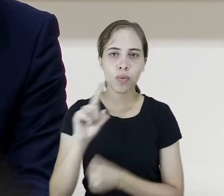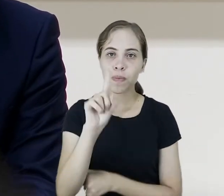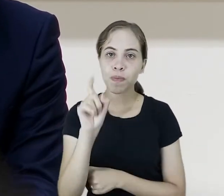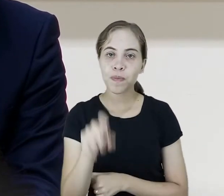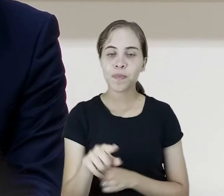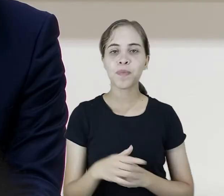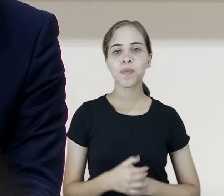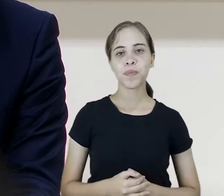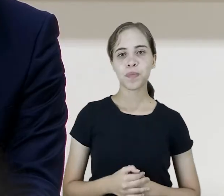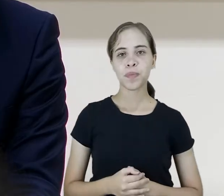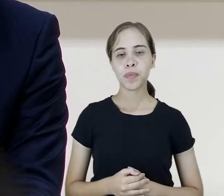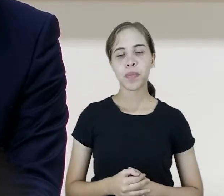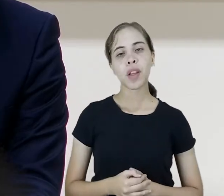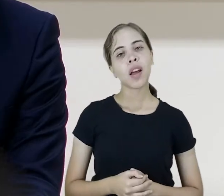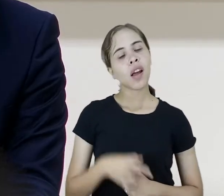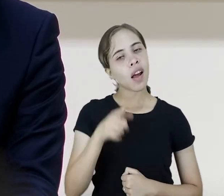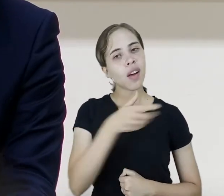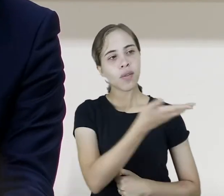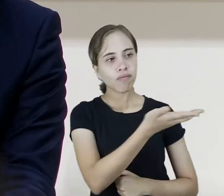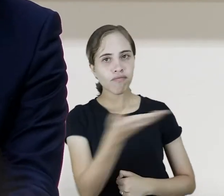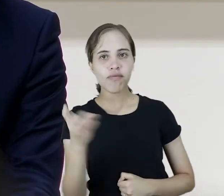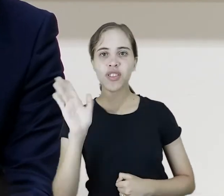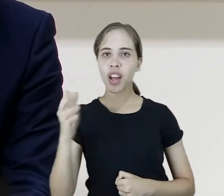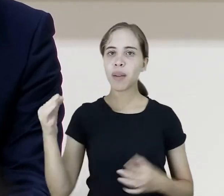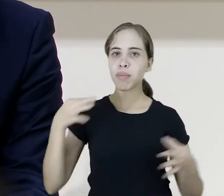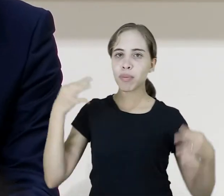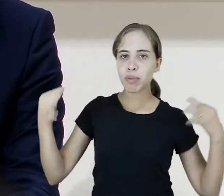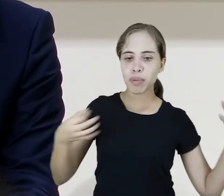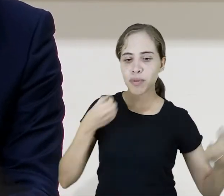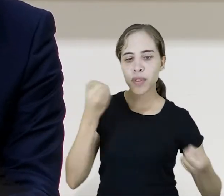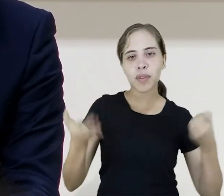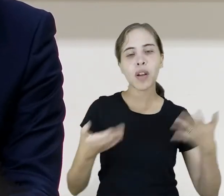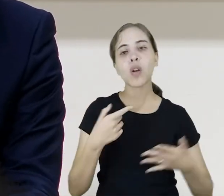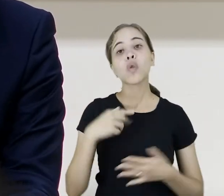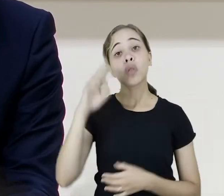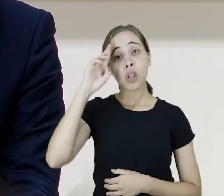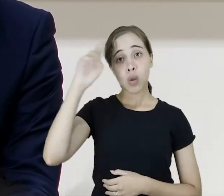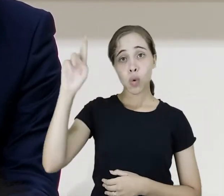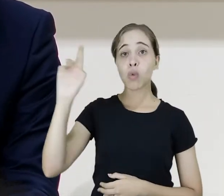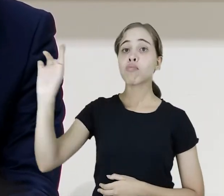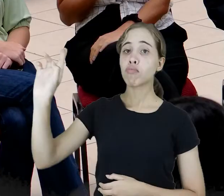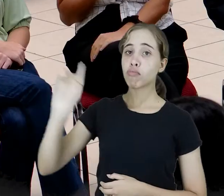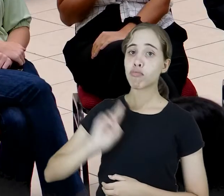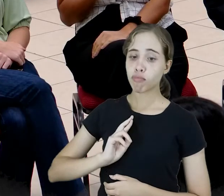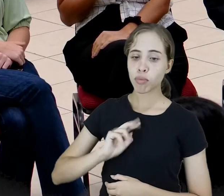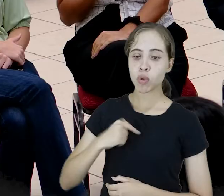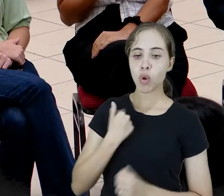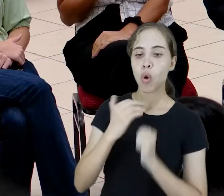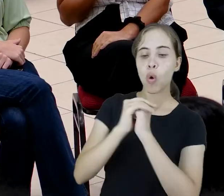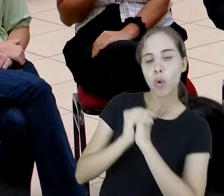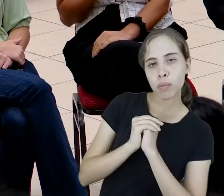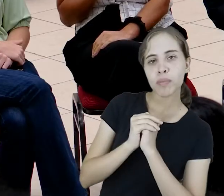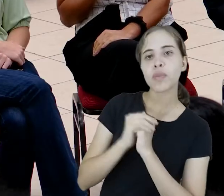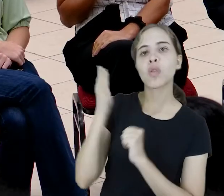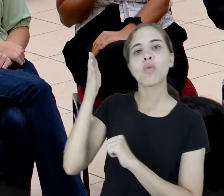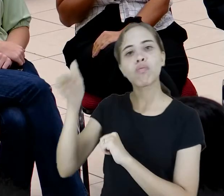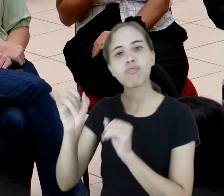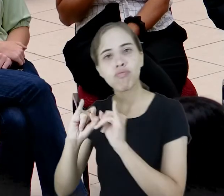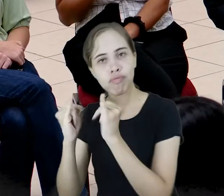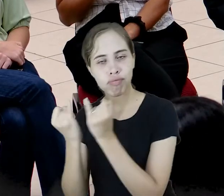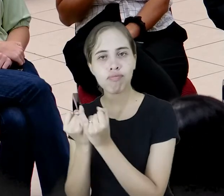Bom, como muitos aqui citaram, né, o Senhor ele responde às nossas orações quando nós vamos ao